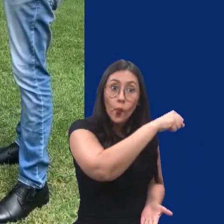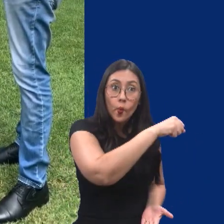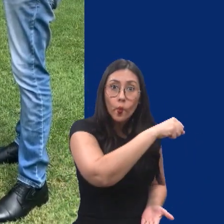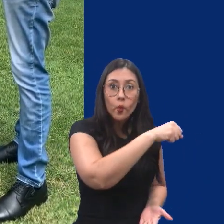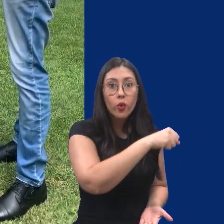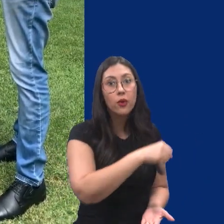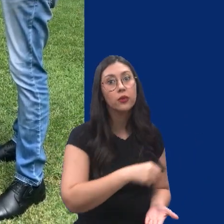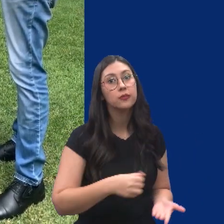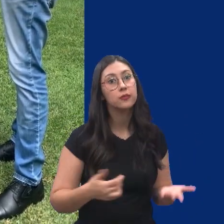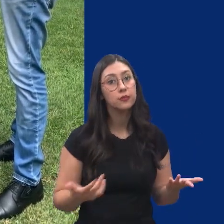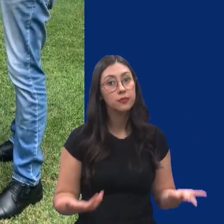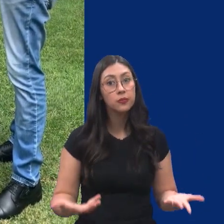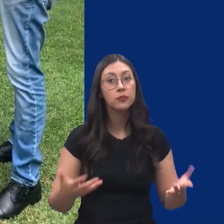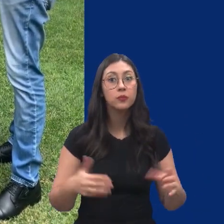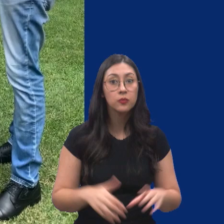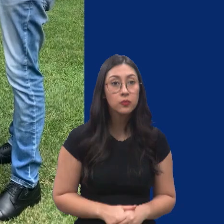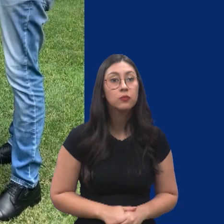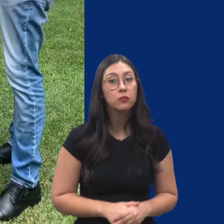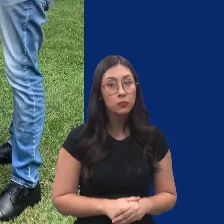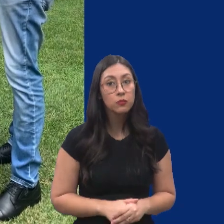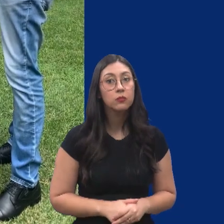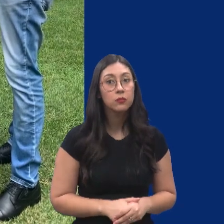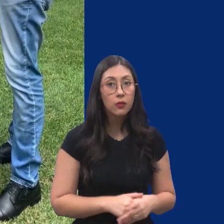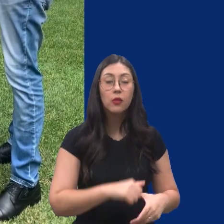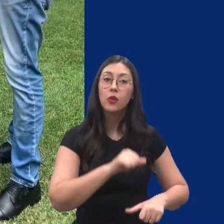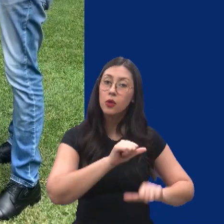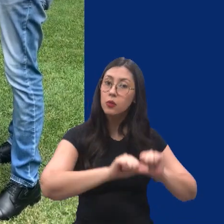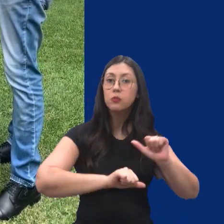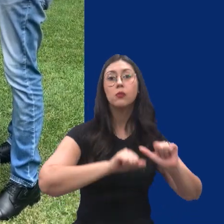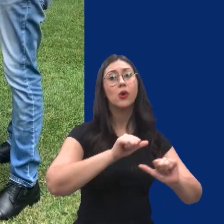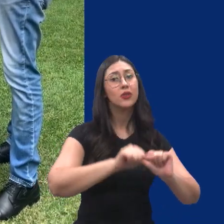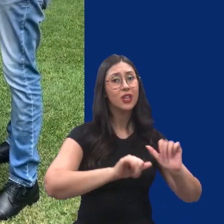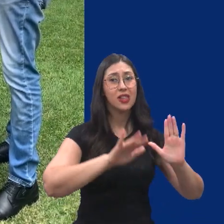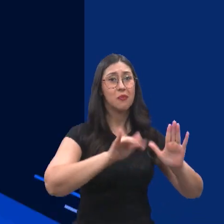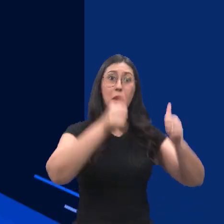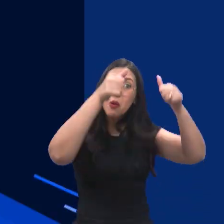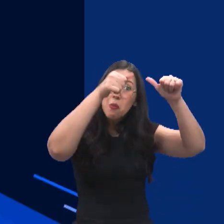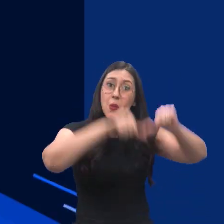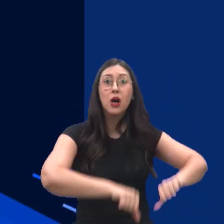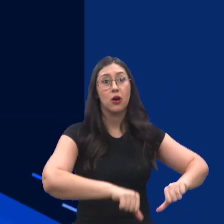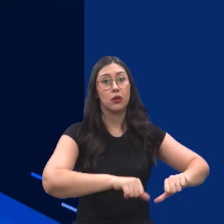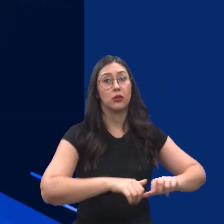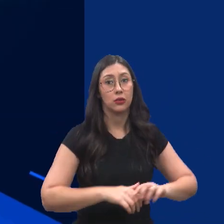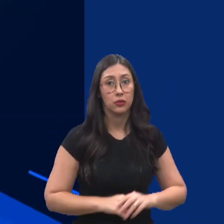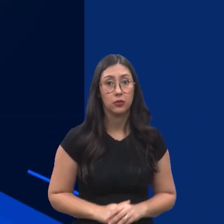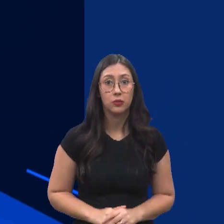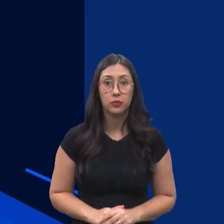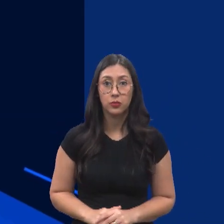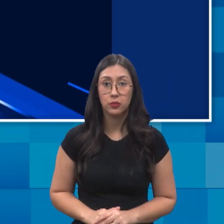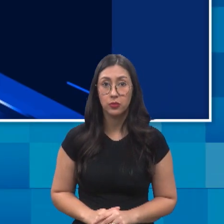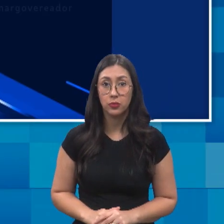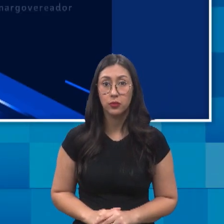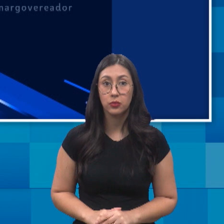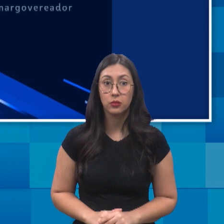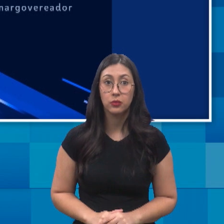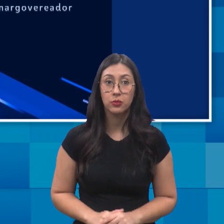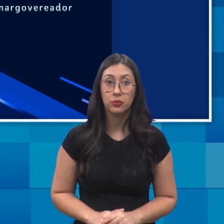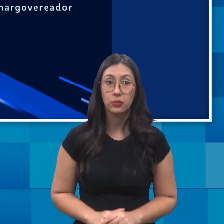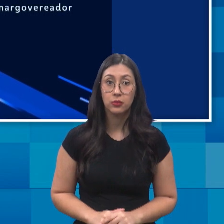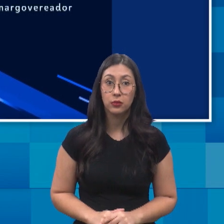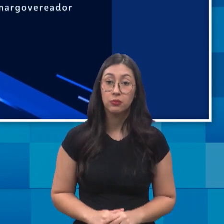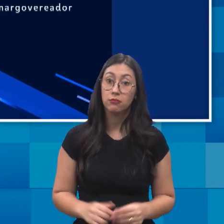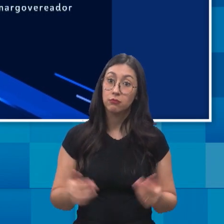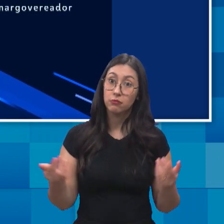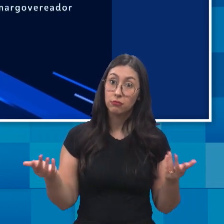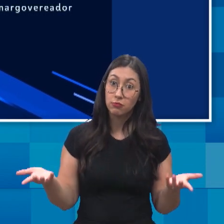José tá mudando, mas não é para melhor não. Então isso